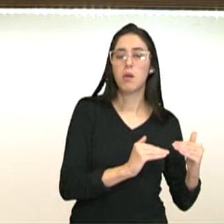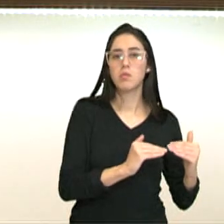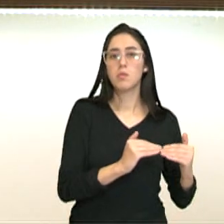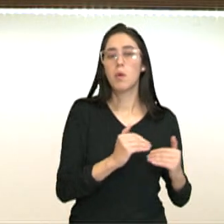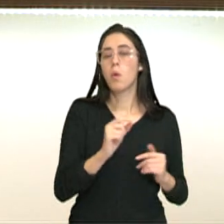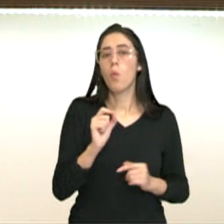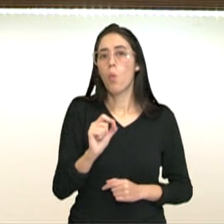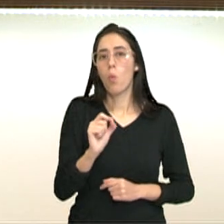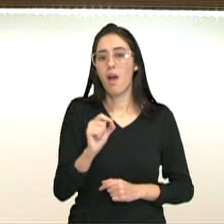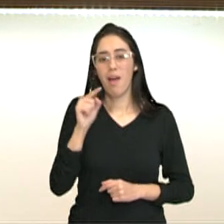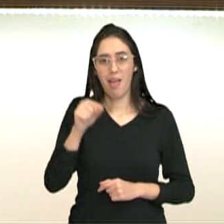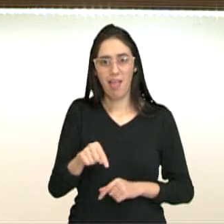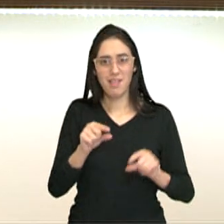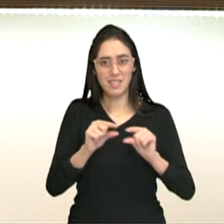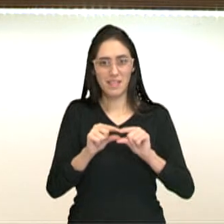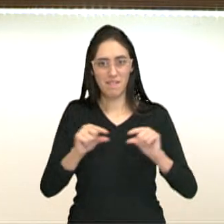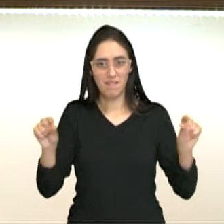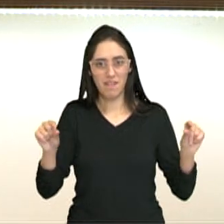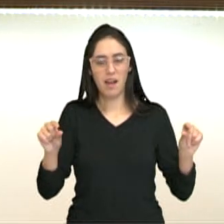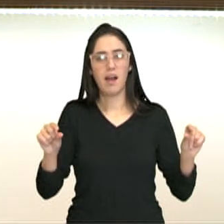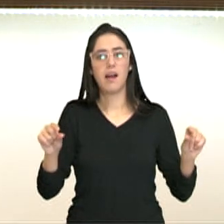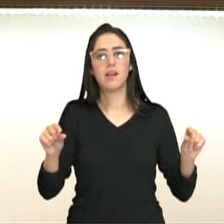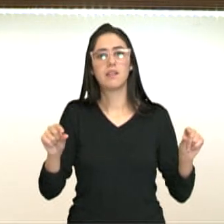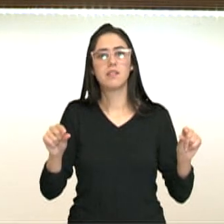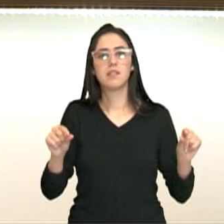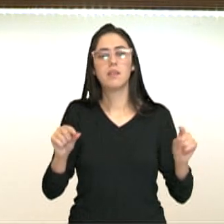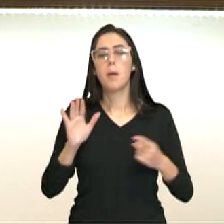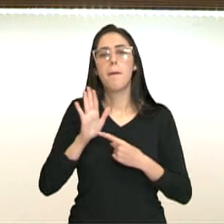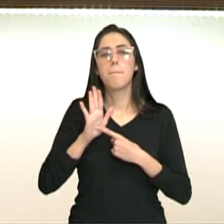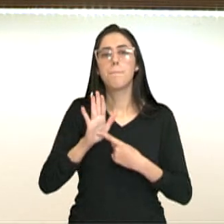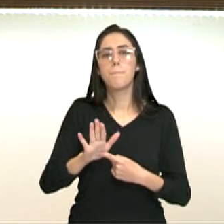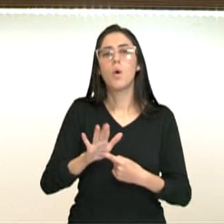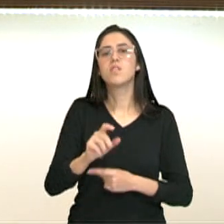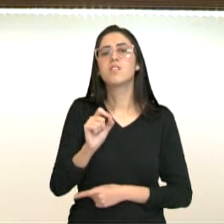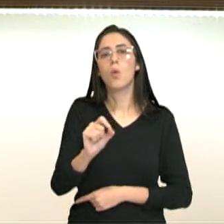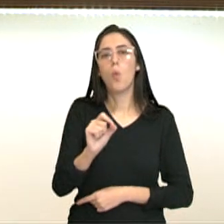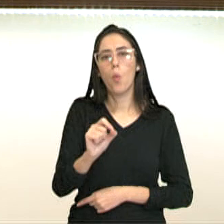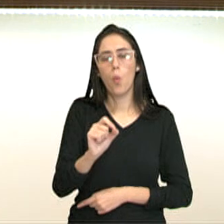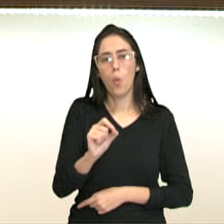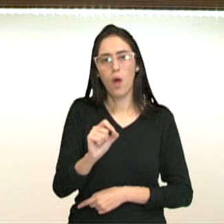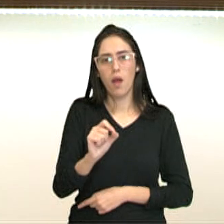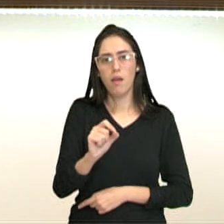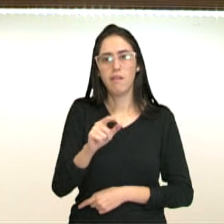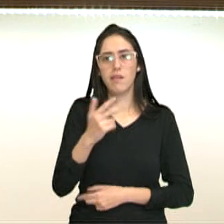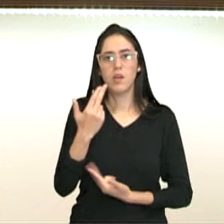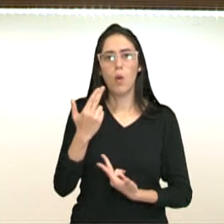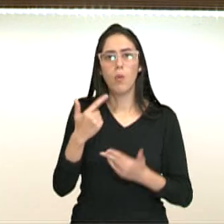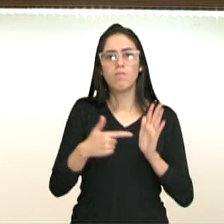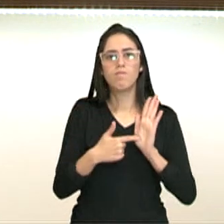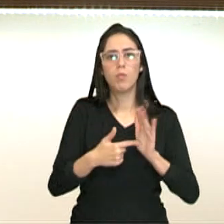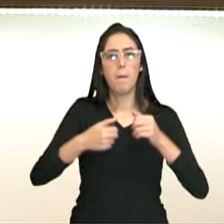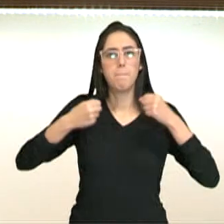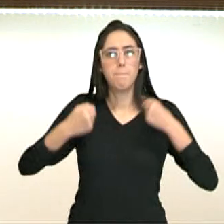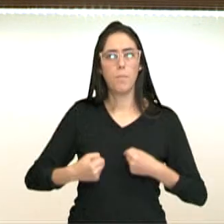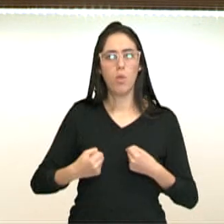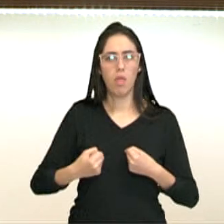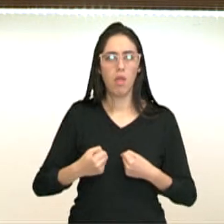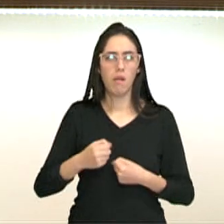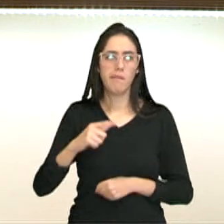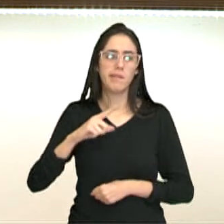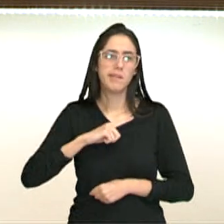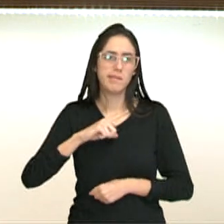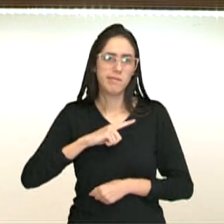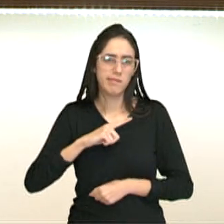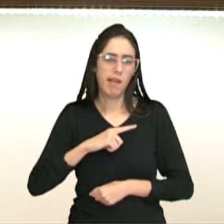essa frase, ela demonstra e ela recoloca relações de poder, tá? Baseada em